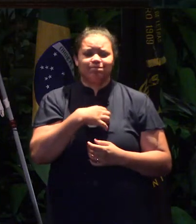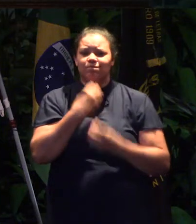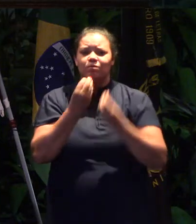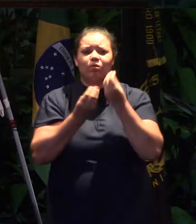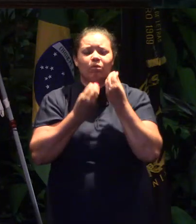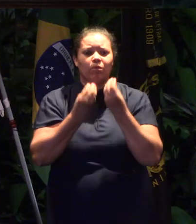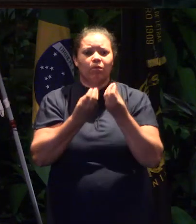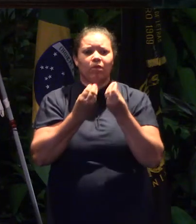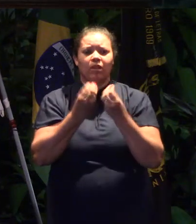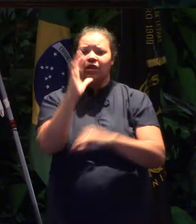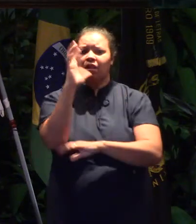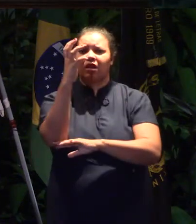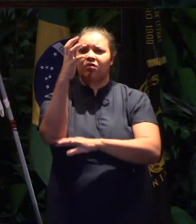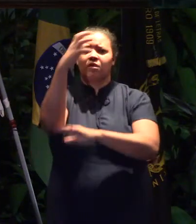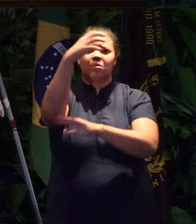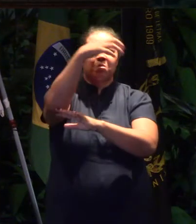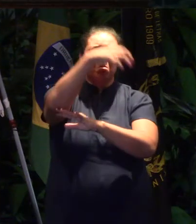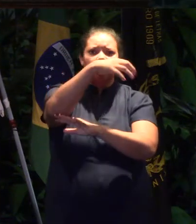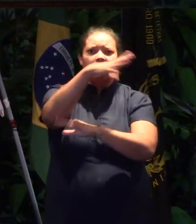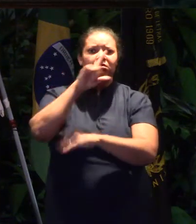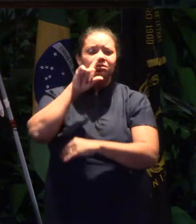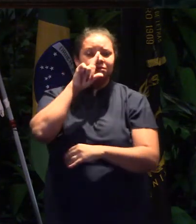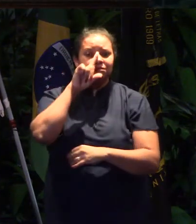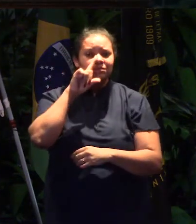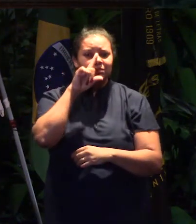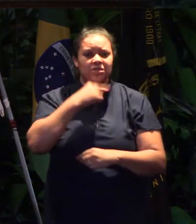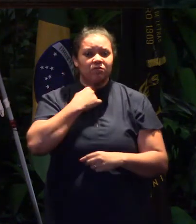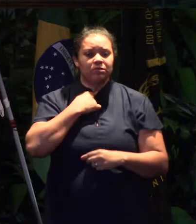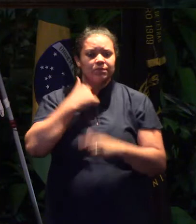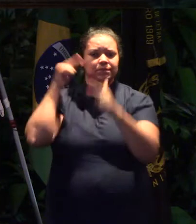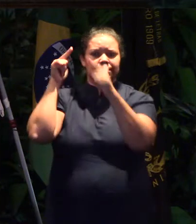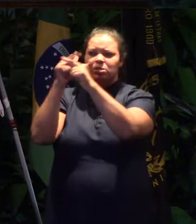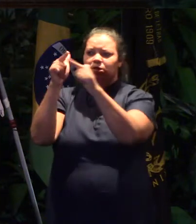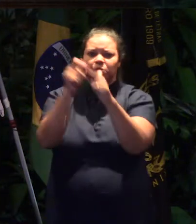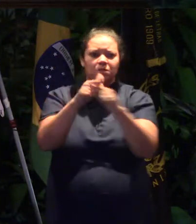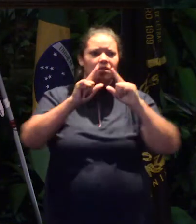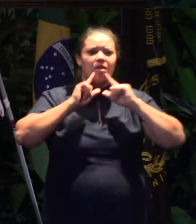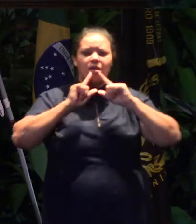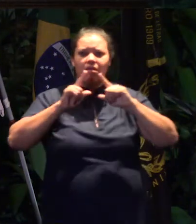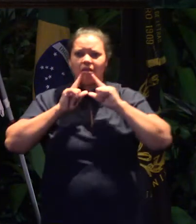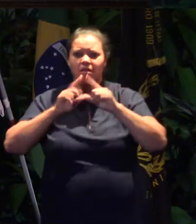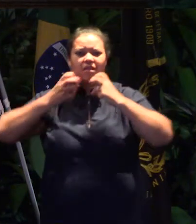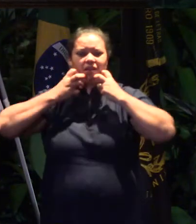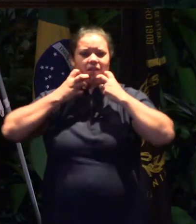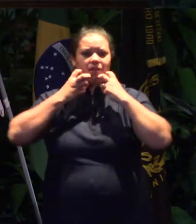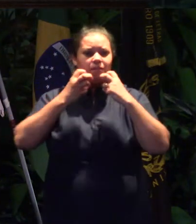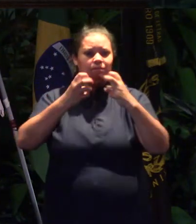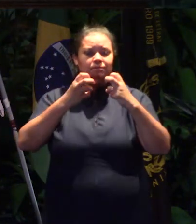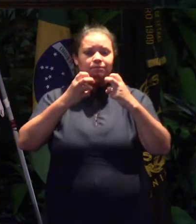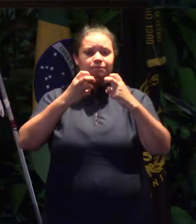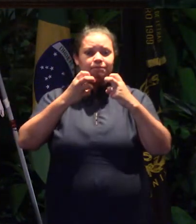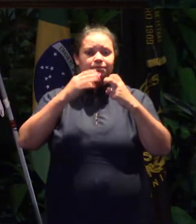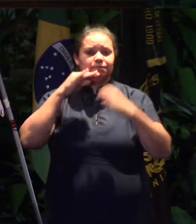exposta ali a armadilha tão perigosa. Teve vontade de xingar alguém, de reclamar, de esbravejar, mas